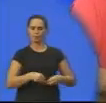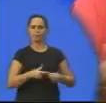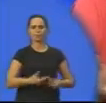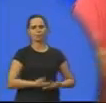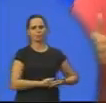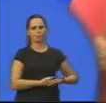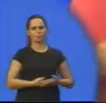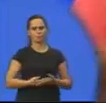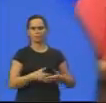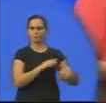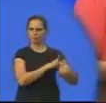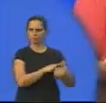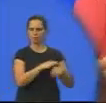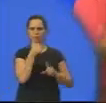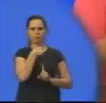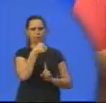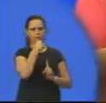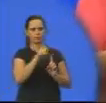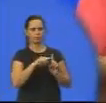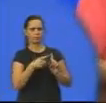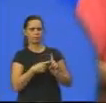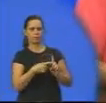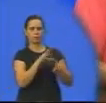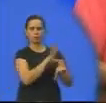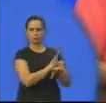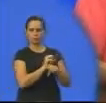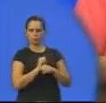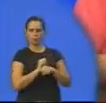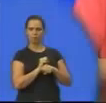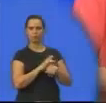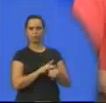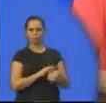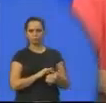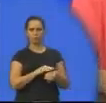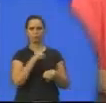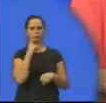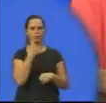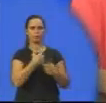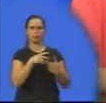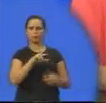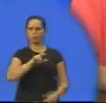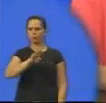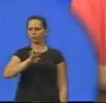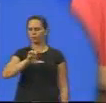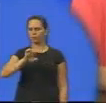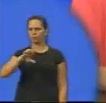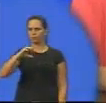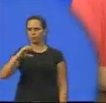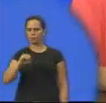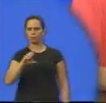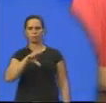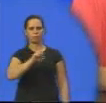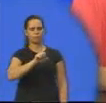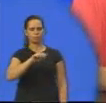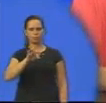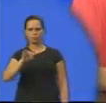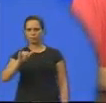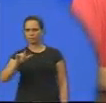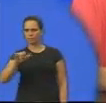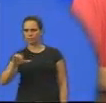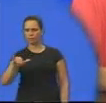na mãe. Então, a mãe grávida acometida de alguma doença do tipo rubéola, sífilis, sarampo,